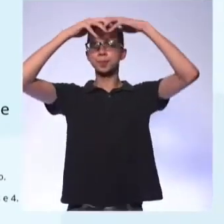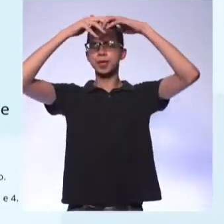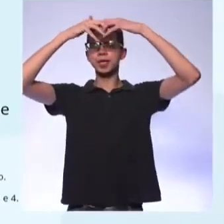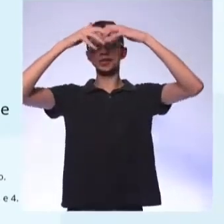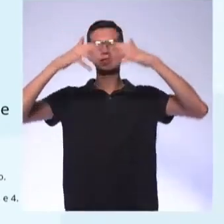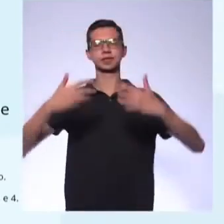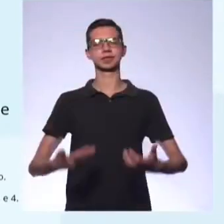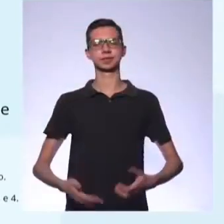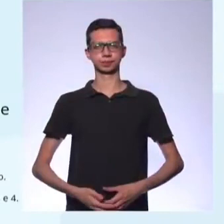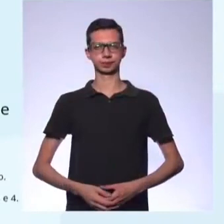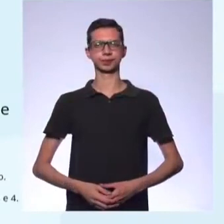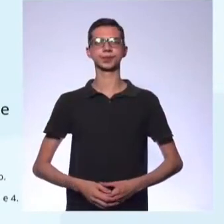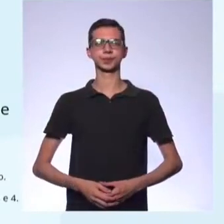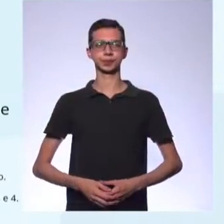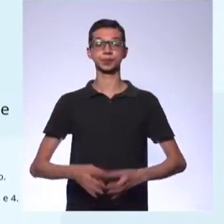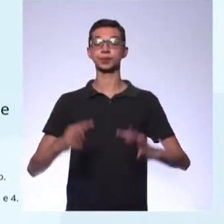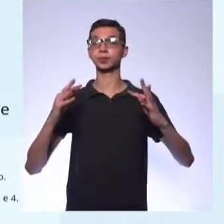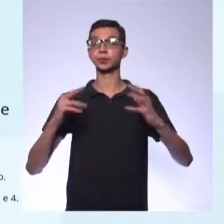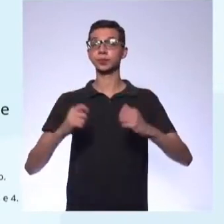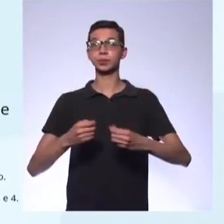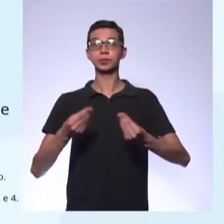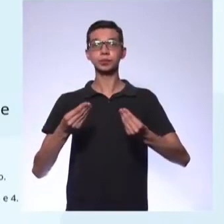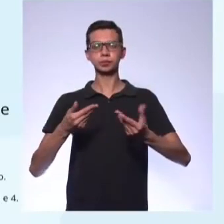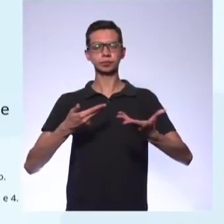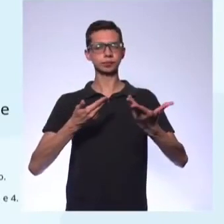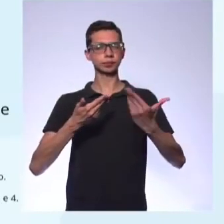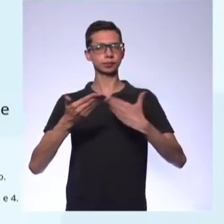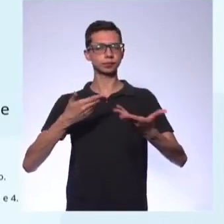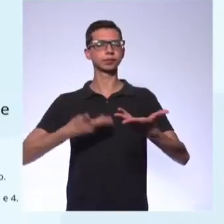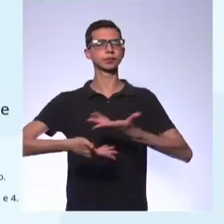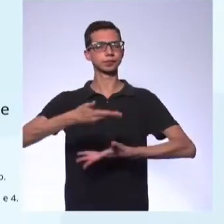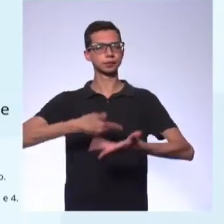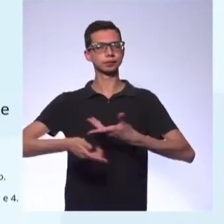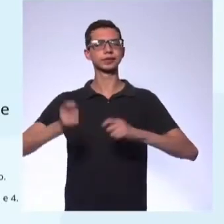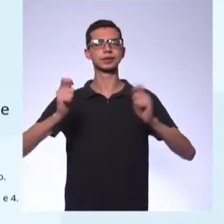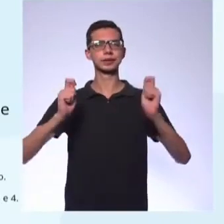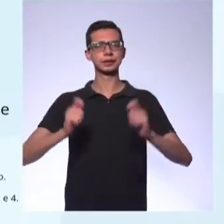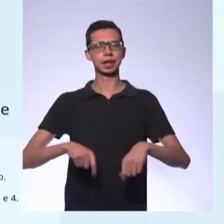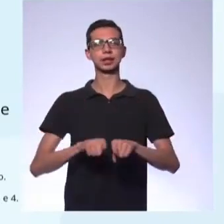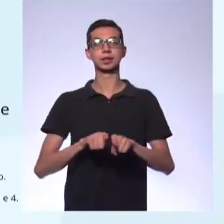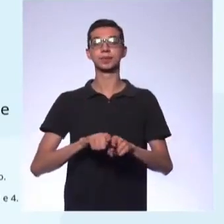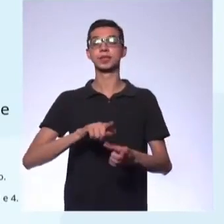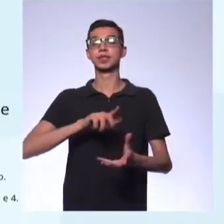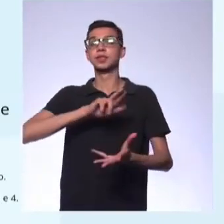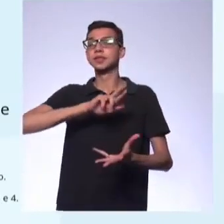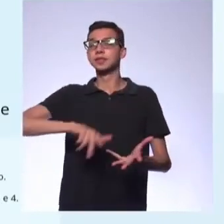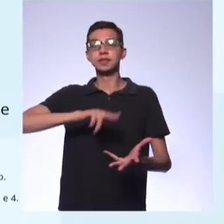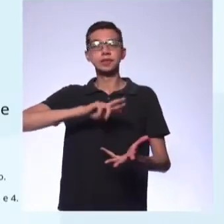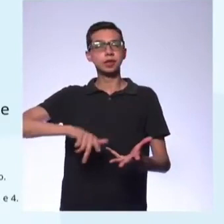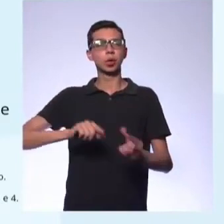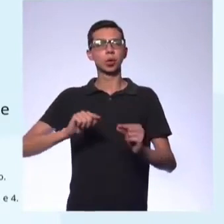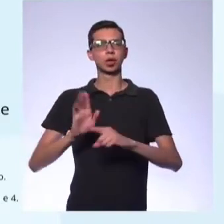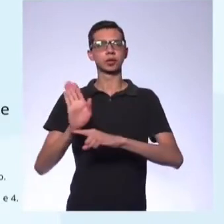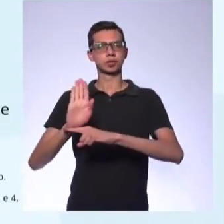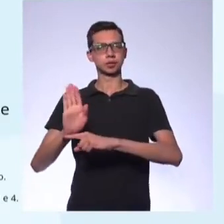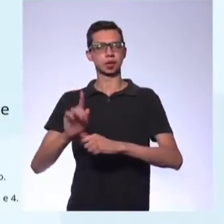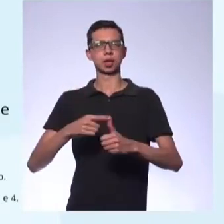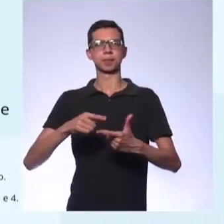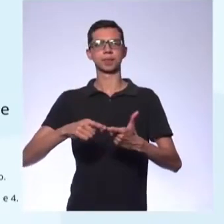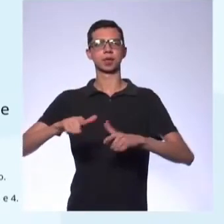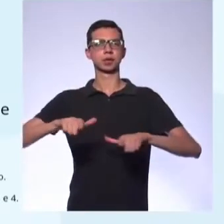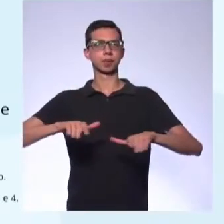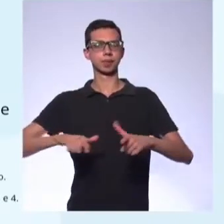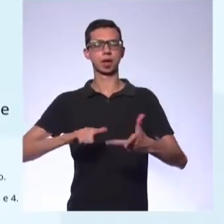refletir. Todos os modos de interagir. Interagir com o mundo e sua multiplicidade. O cinema, o trabalho, a TV,